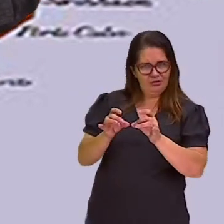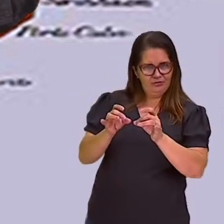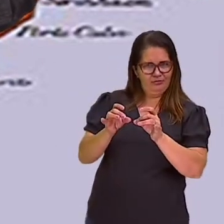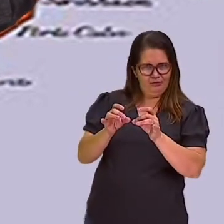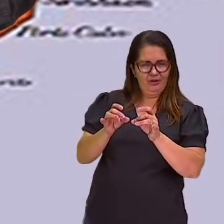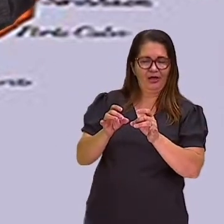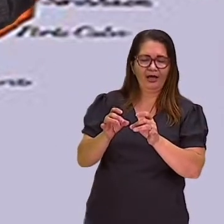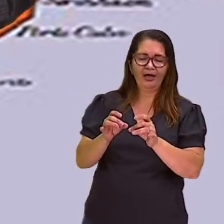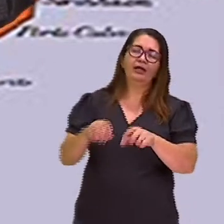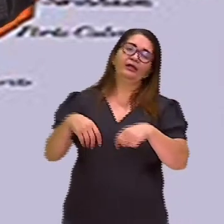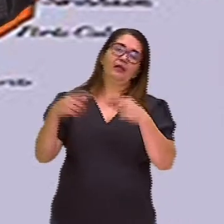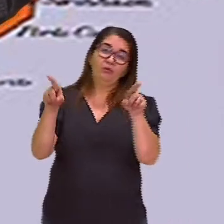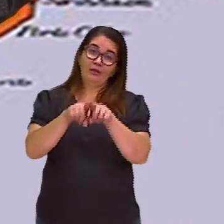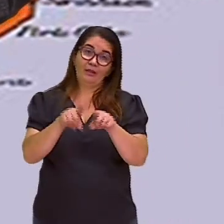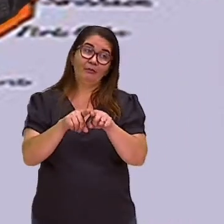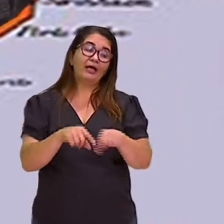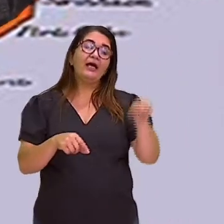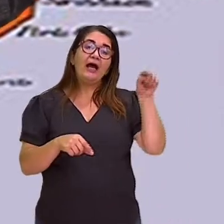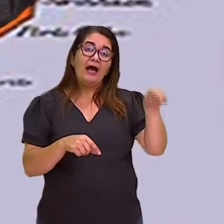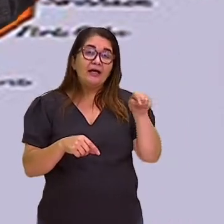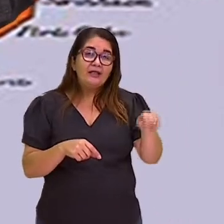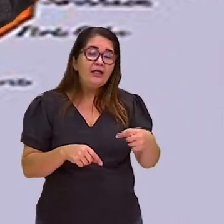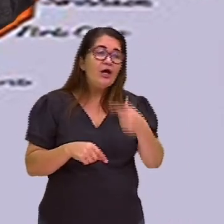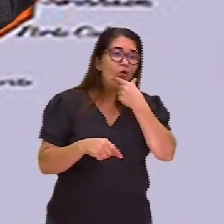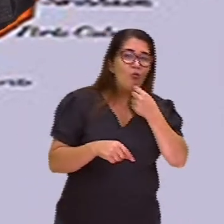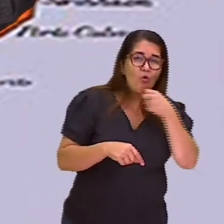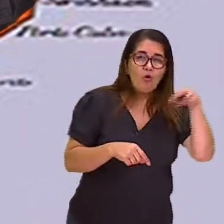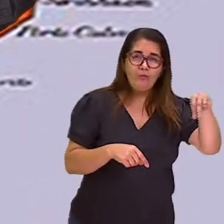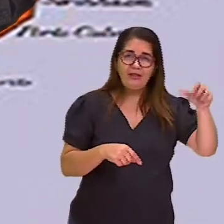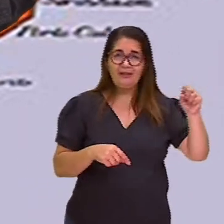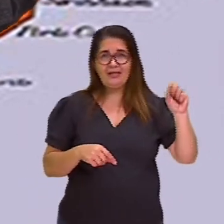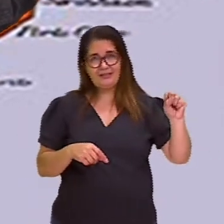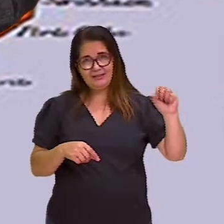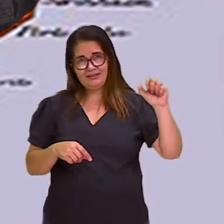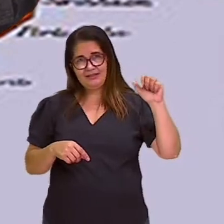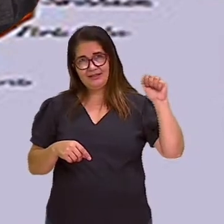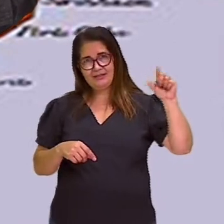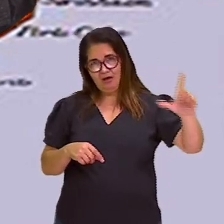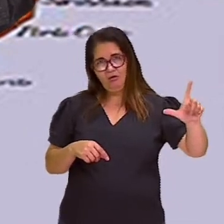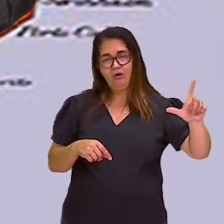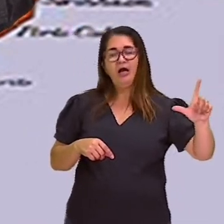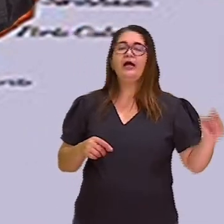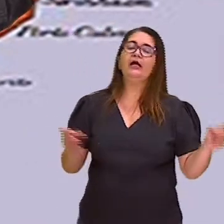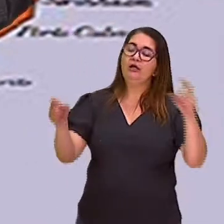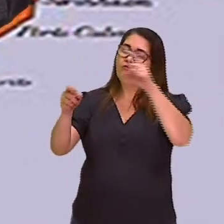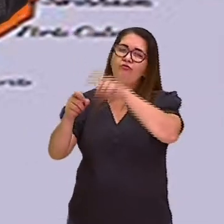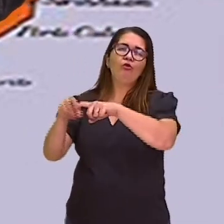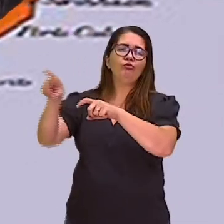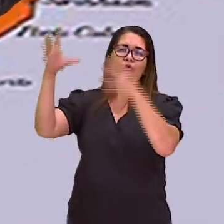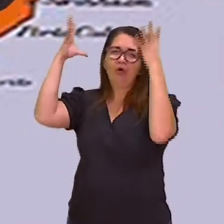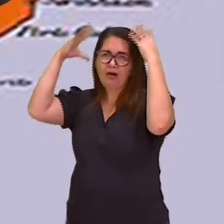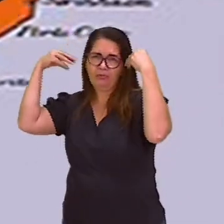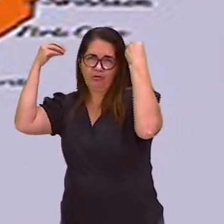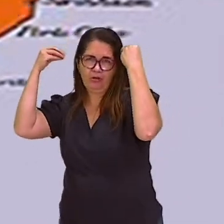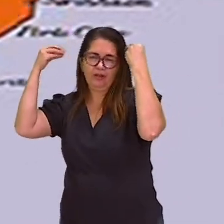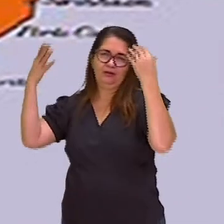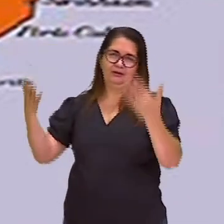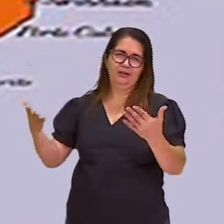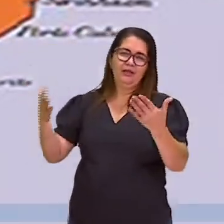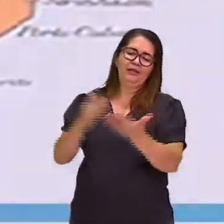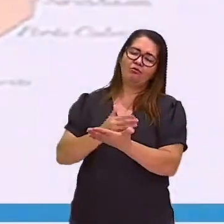retornar para a Holanda. A partir daí, a colônia holandesa no Brasil entrou em decadência. Vamos ver as